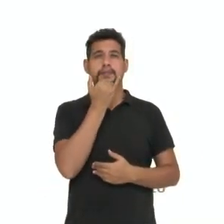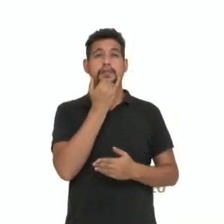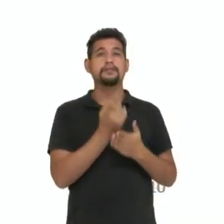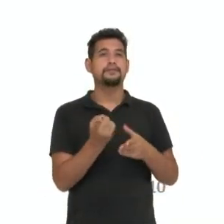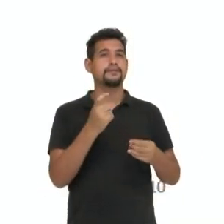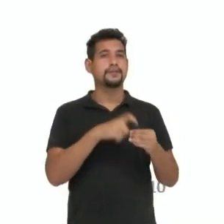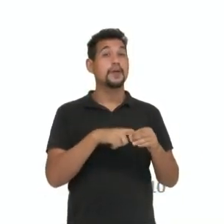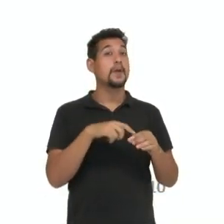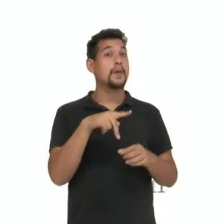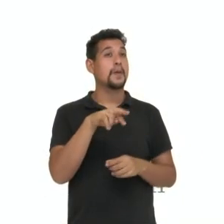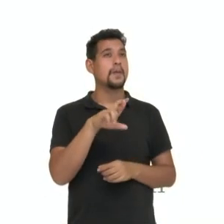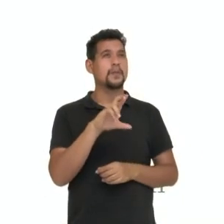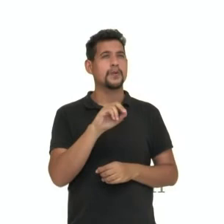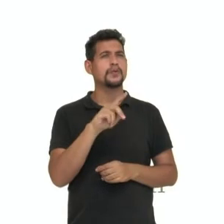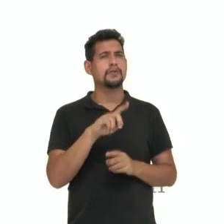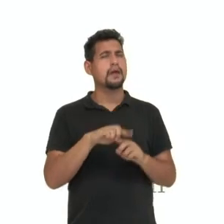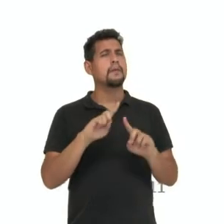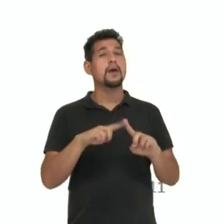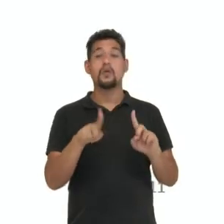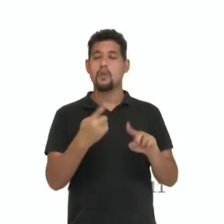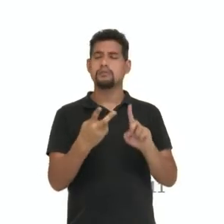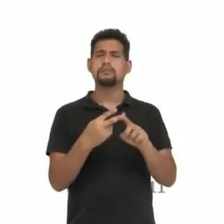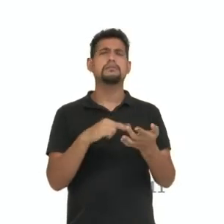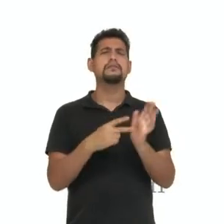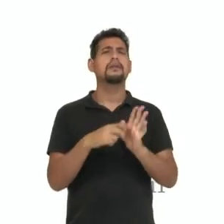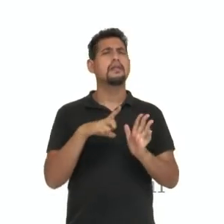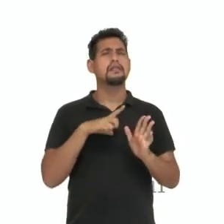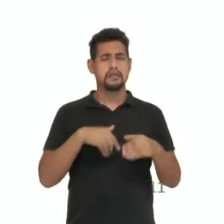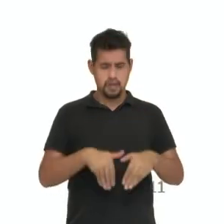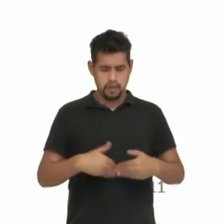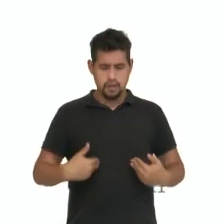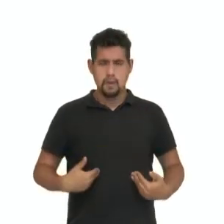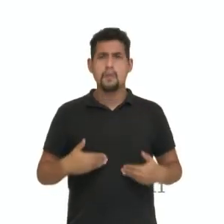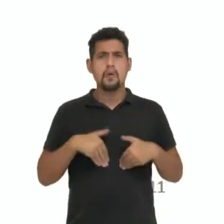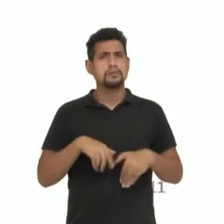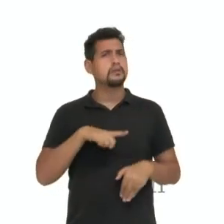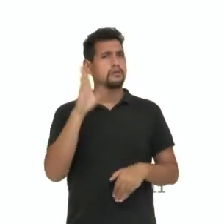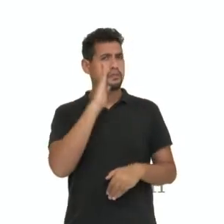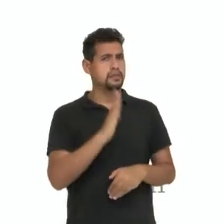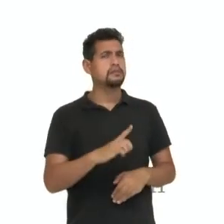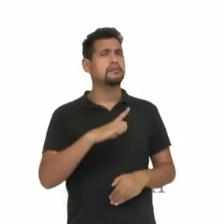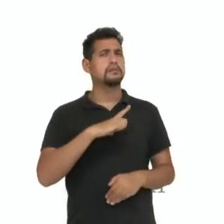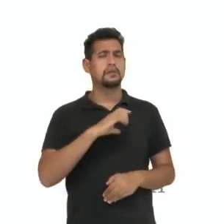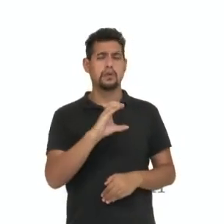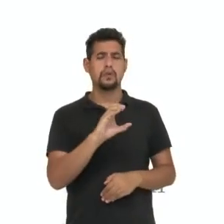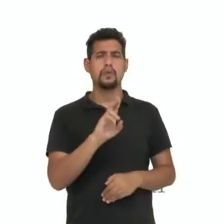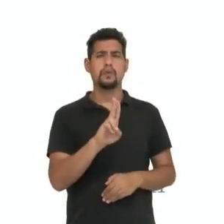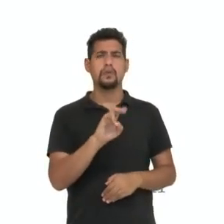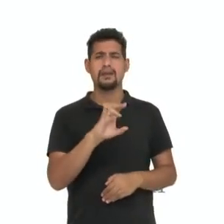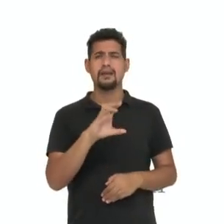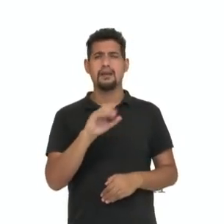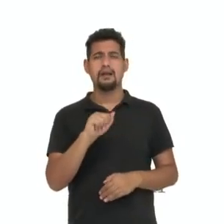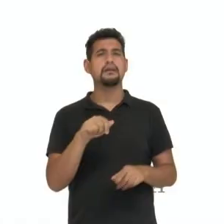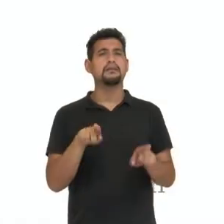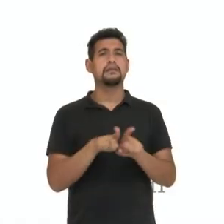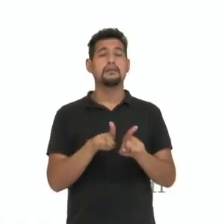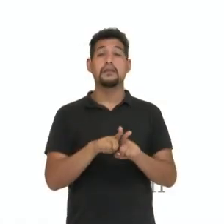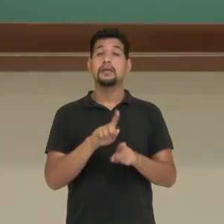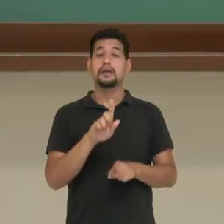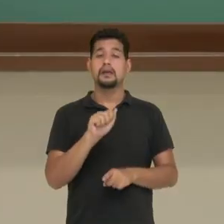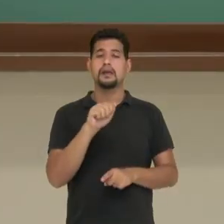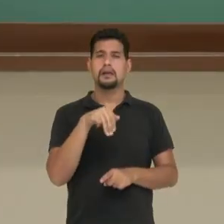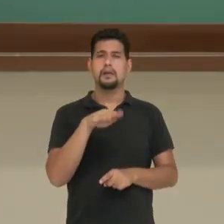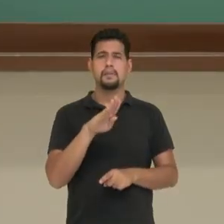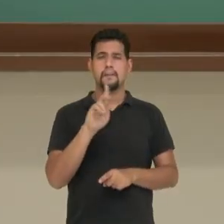é o prototéria, monotremata, né? Marsupialia é aquele que tem a bolsa. Aqui no Brasil nós temos a cuíca, né? E o gambá,